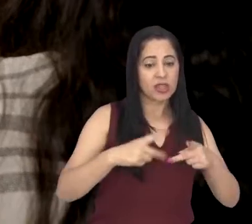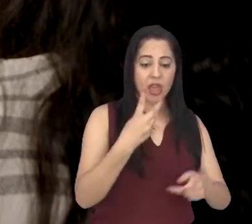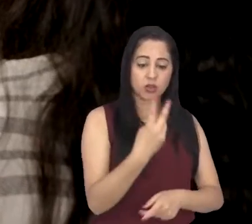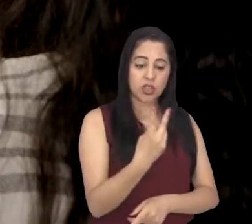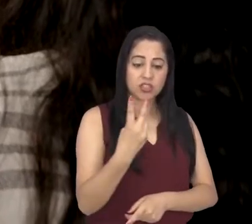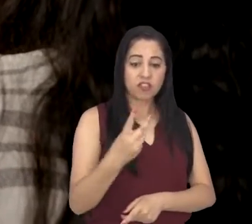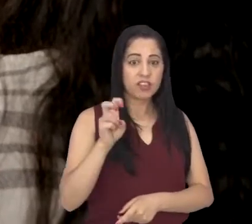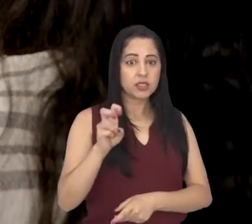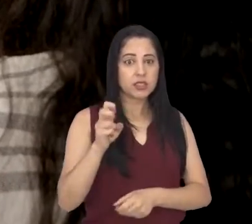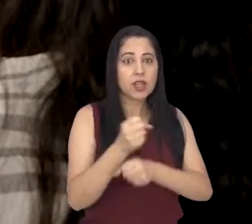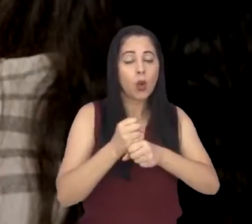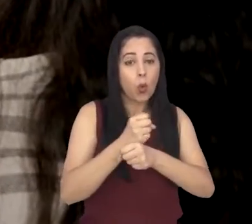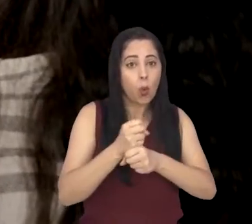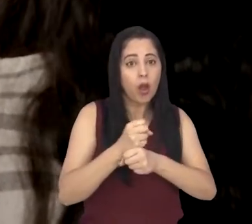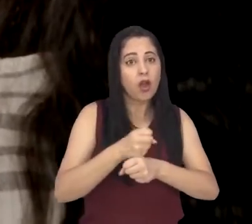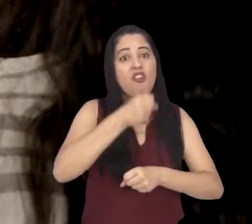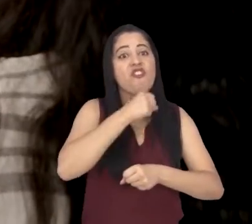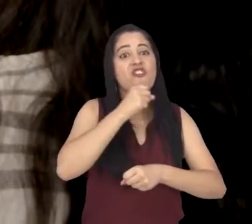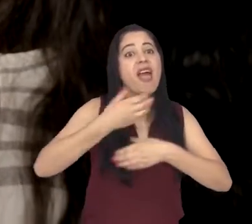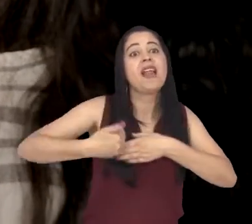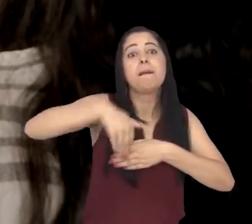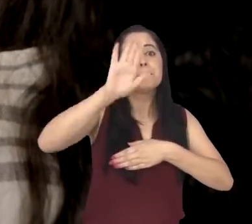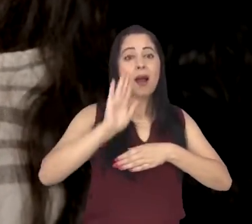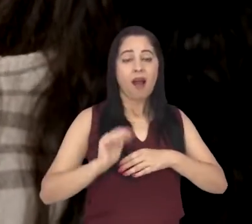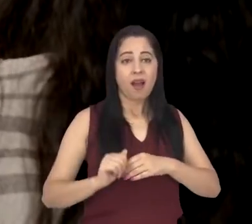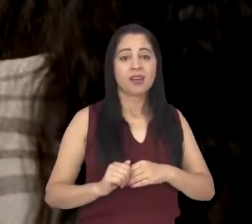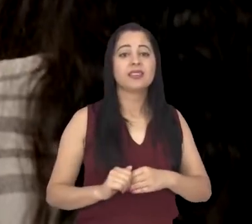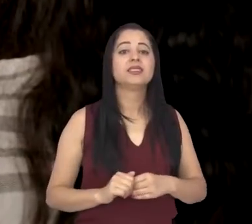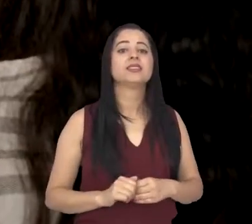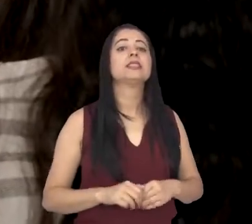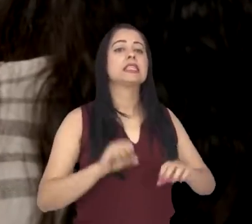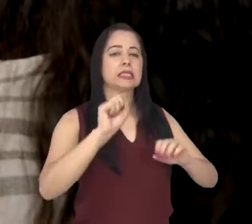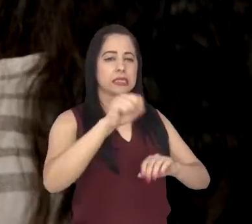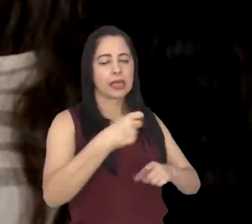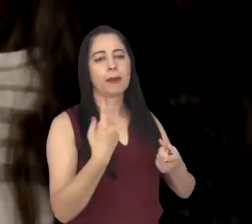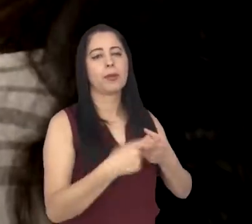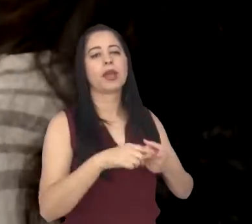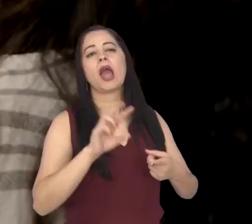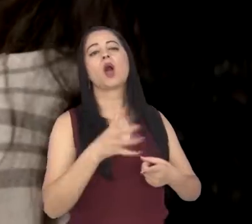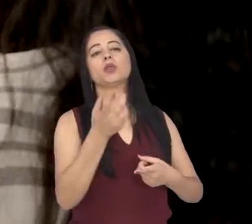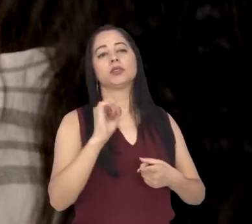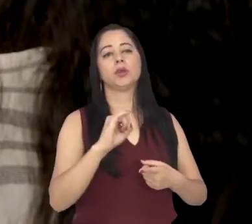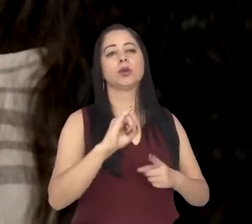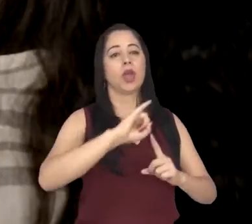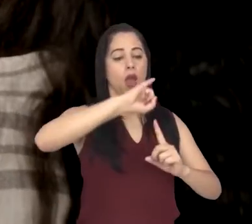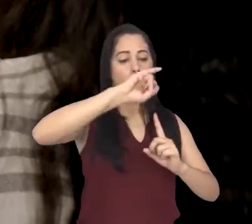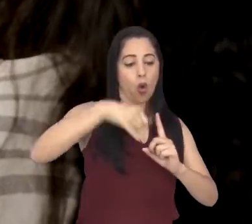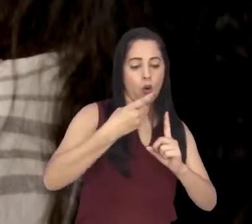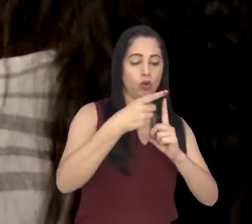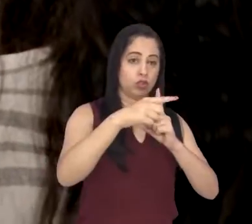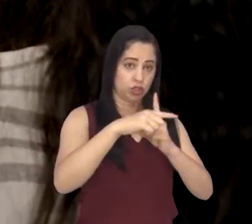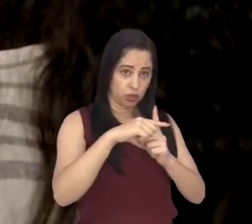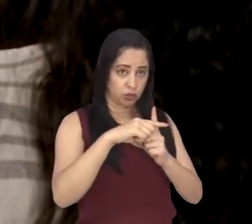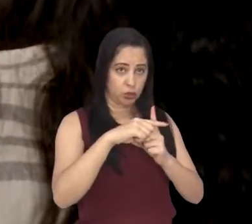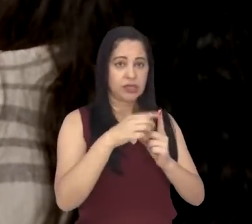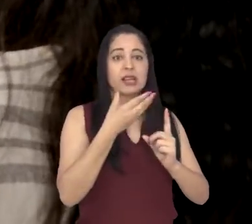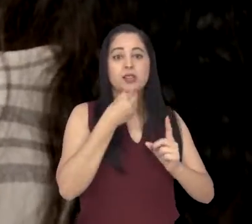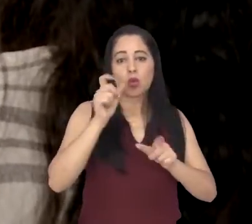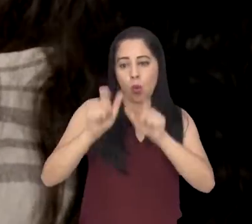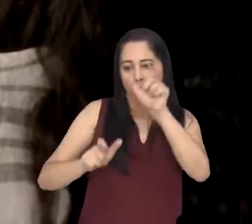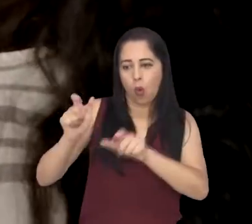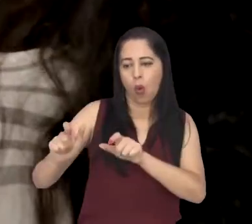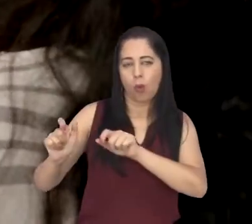225. Ela falou, então São José é bem mais velho. Eu falei, é porque os jesuítas vieram para cá. Era o caminho até